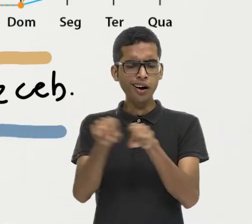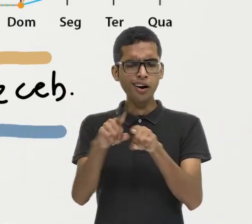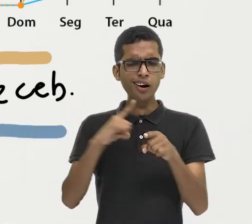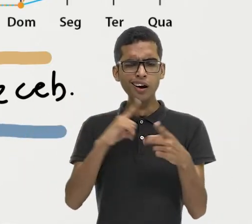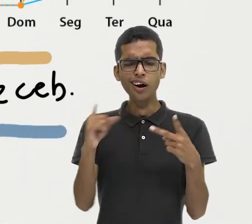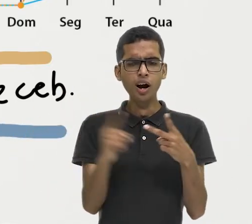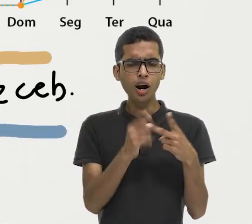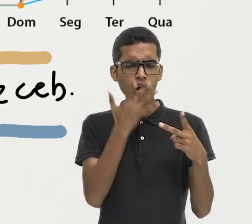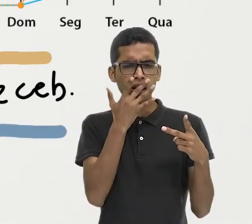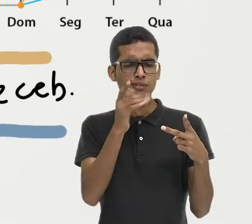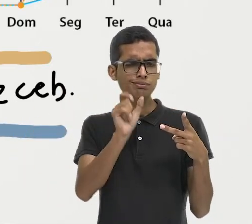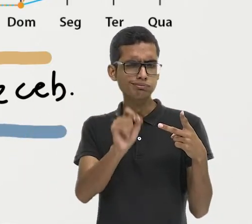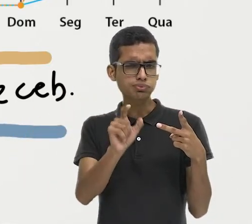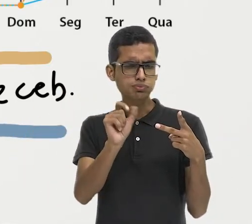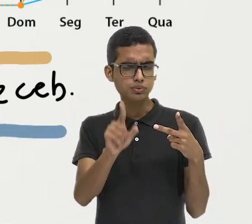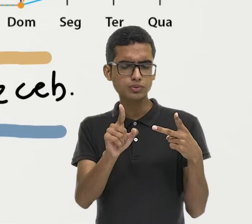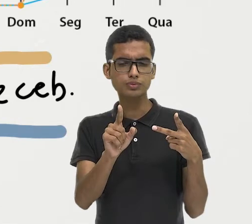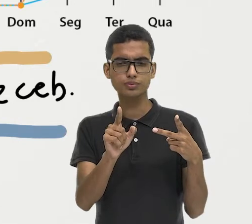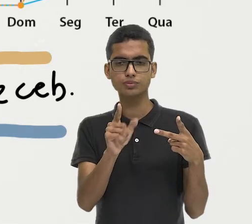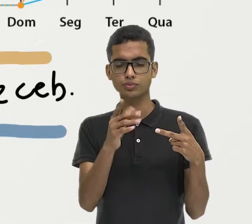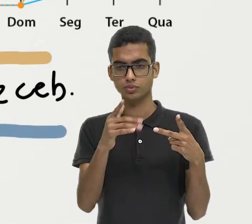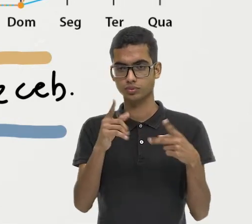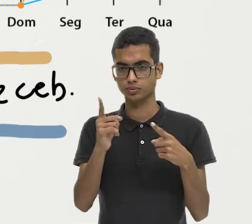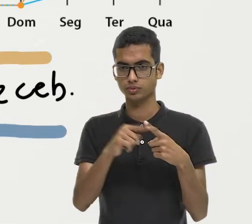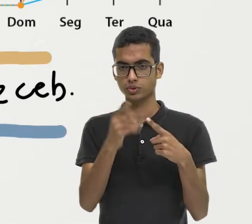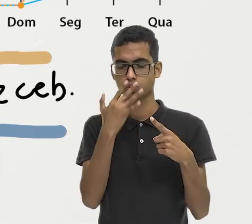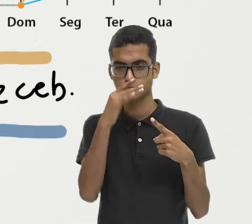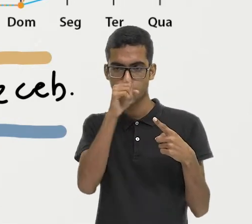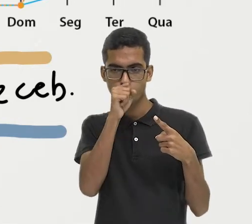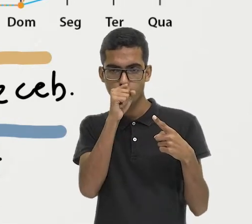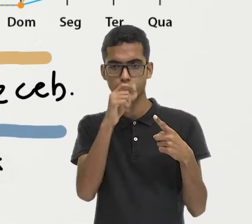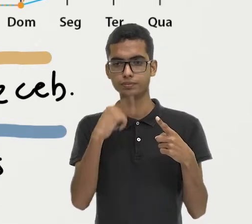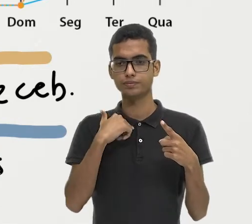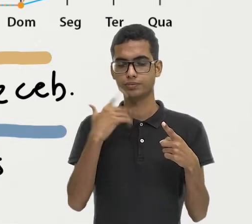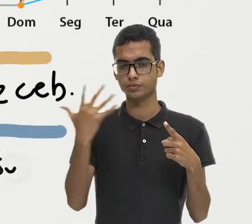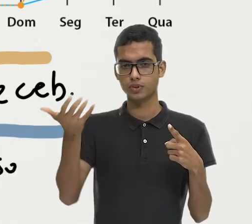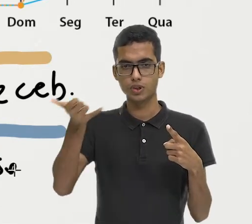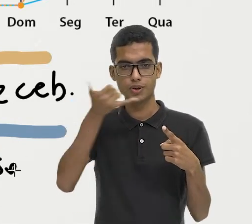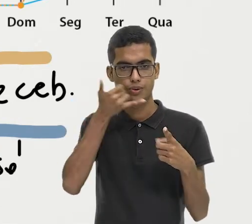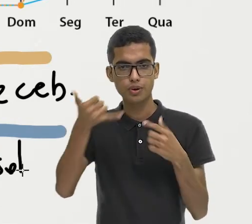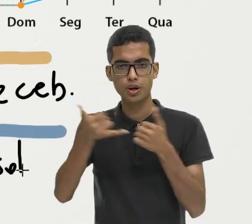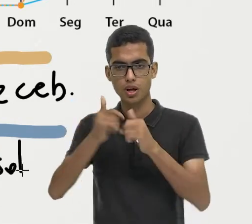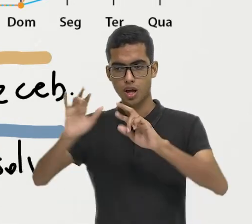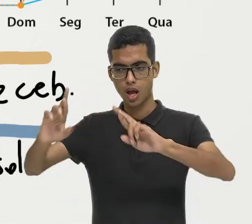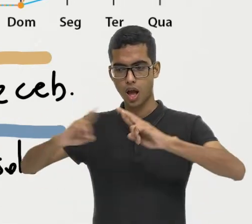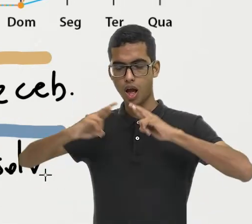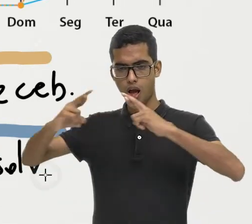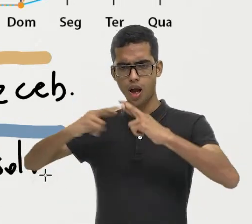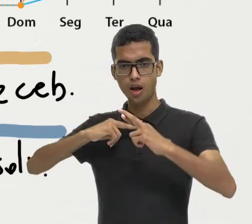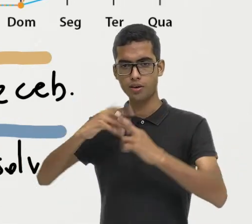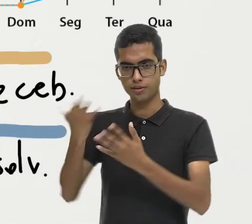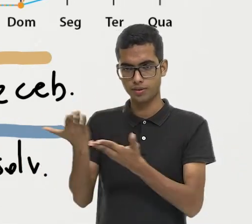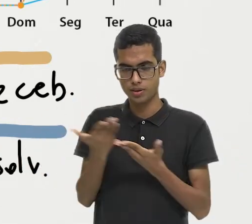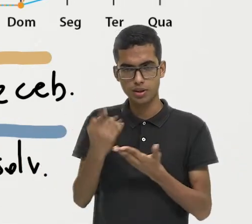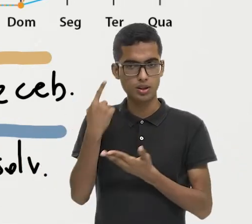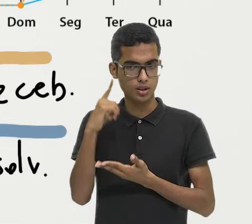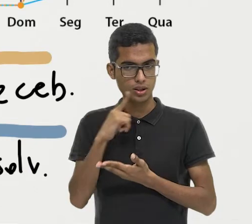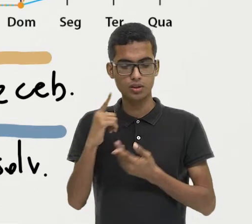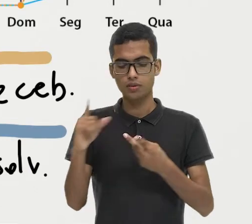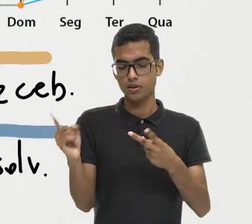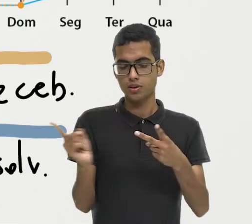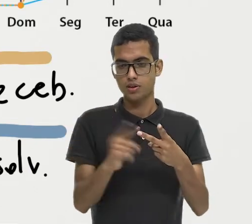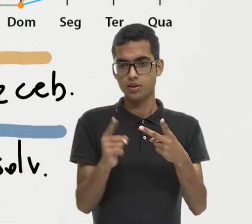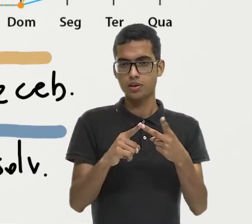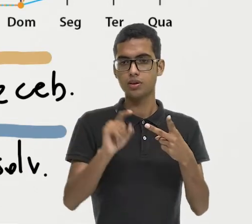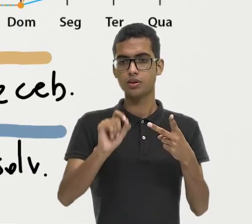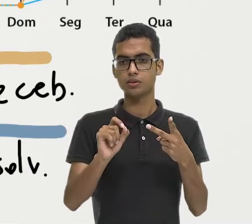equivale às reclamações resolvidas, tá certo? Gente, o que a gente consegue reparar